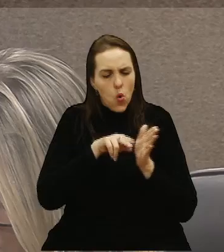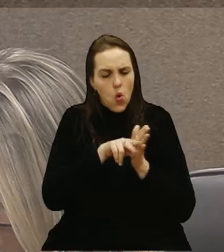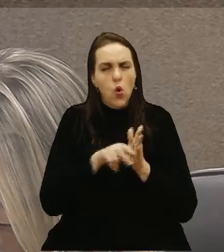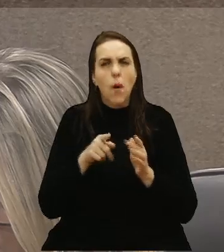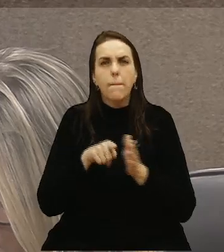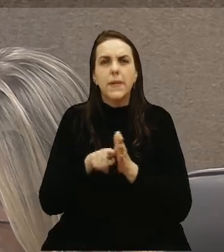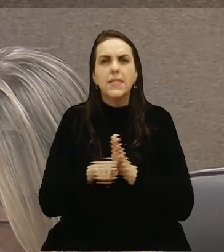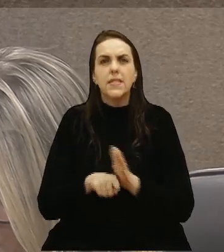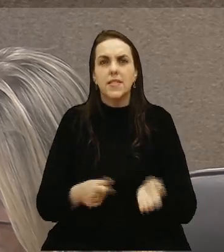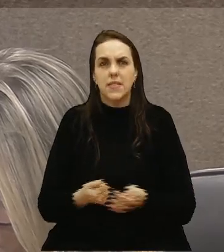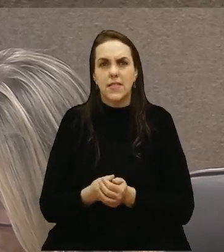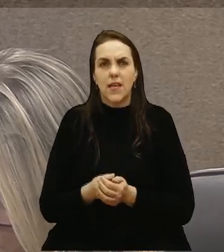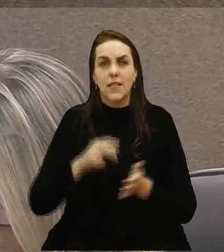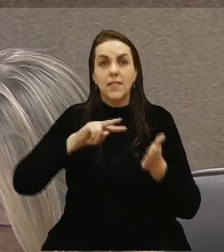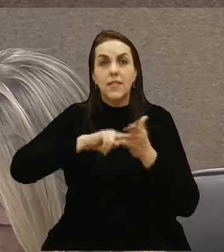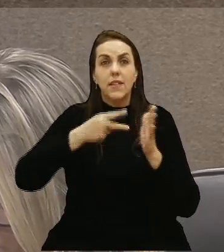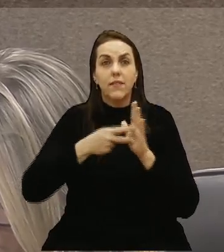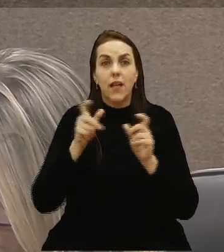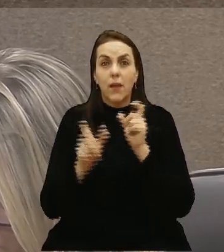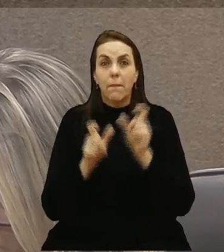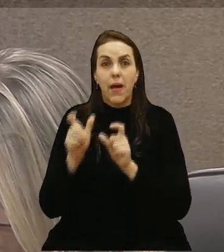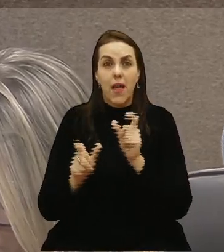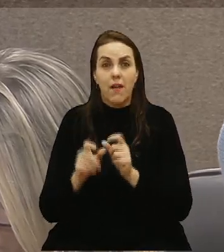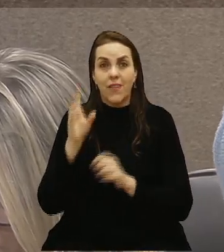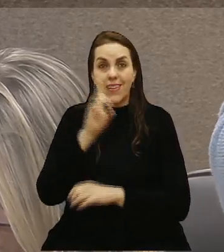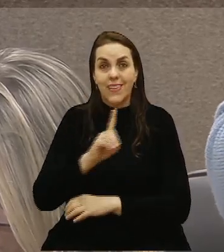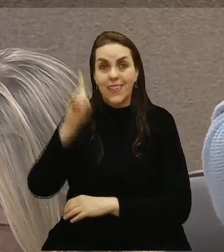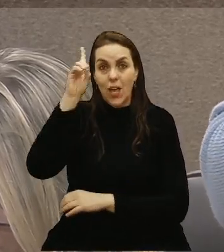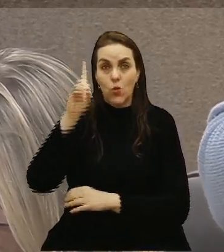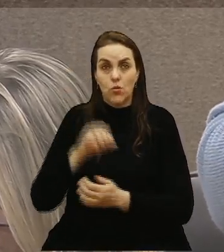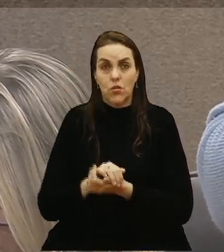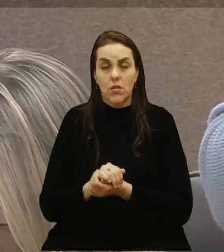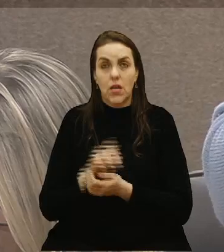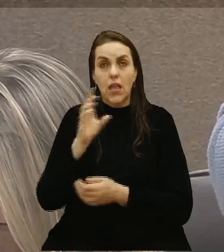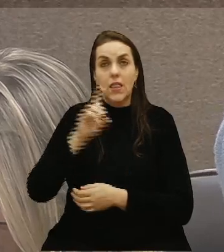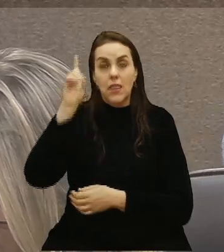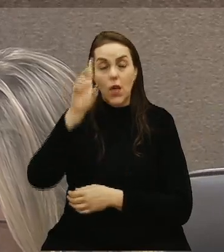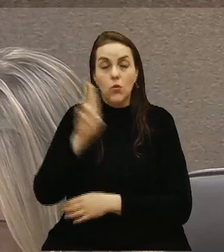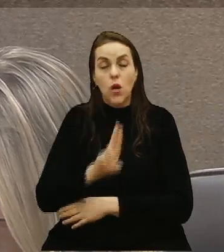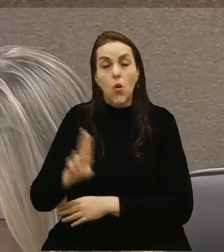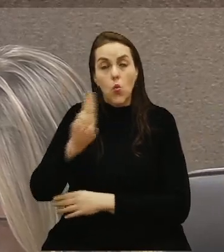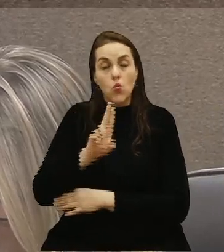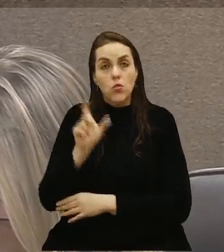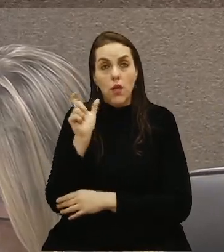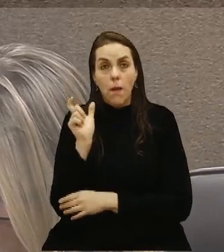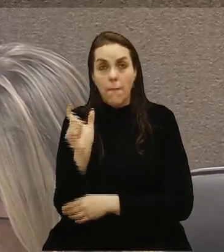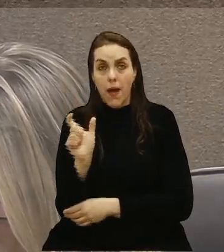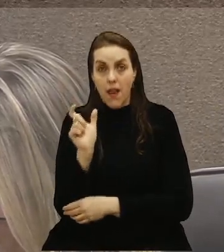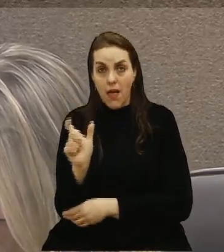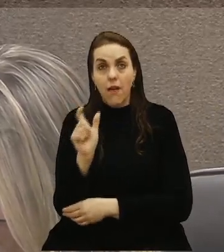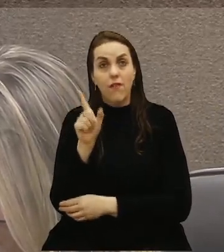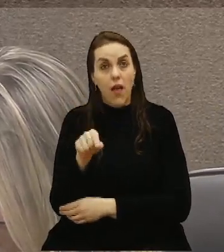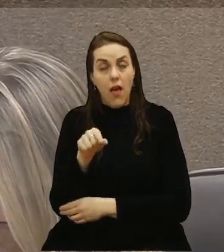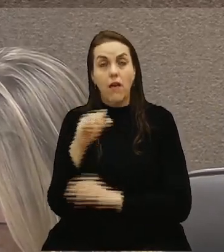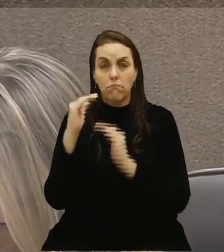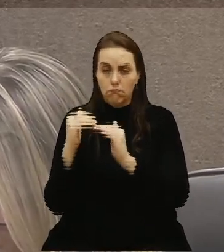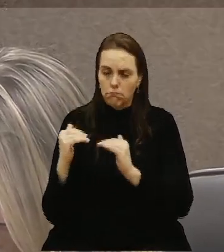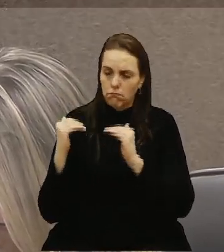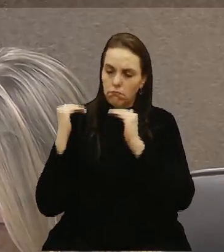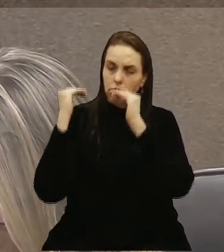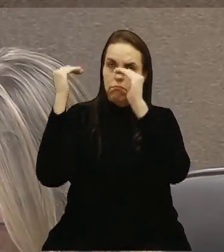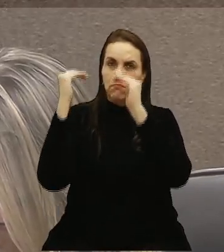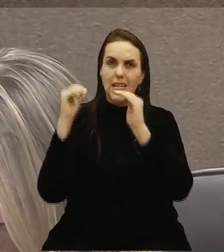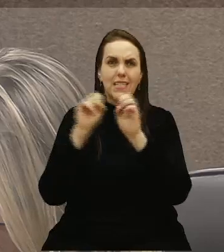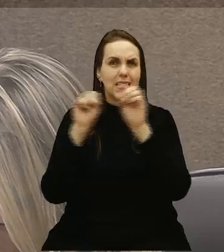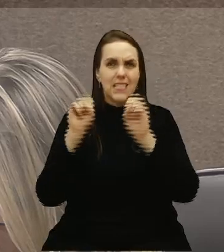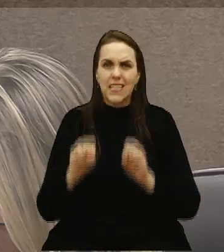pesquisa os significados das palavras Deus. Deus é um termo usado para se referir ao Supremo em várias religiões e sistemas em crenças,